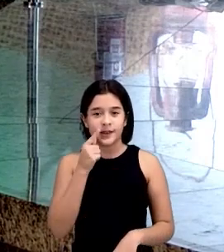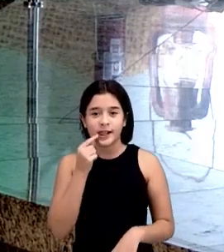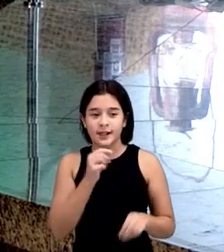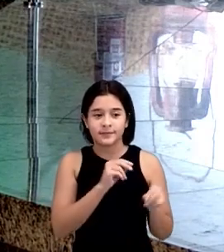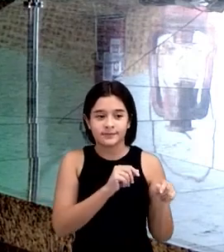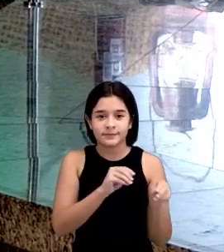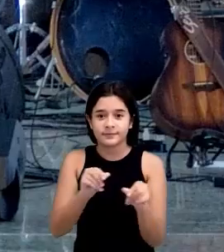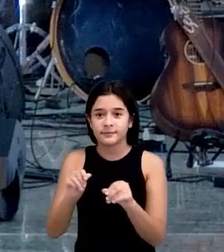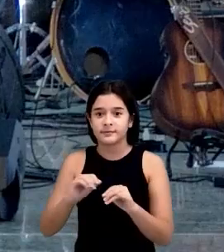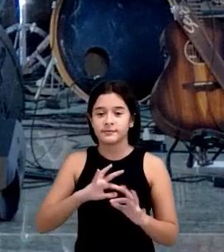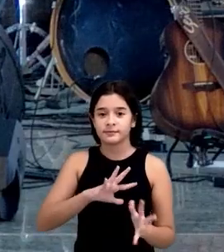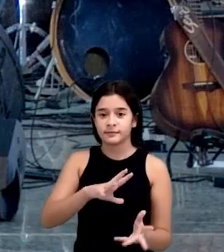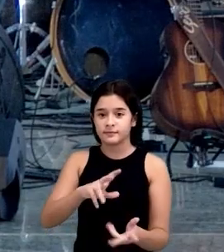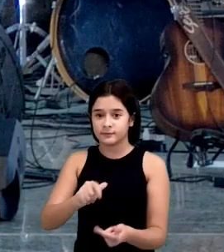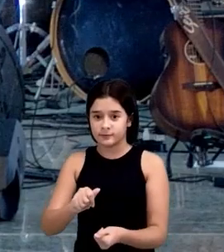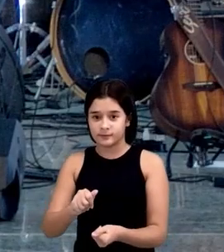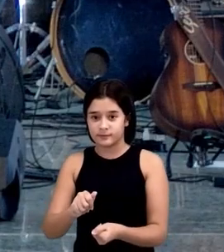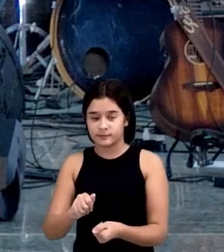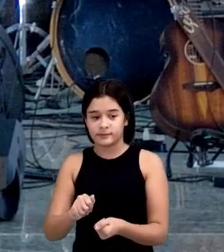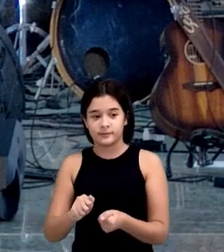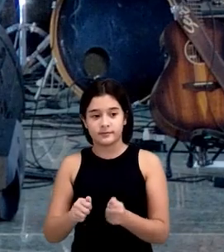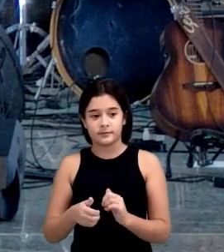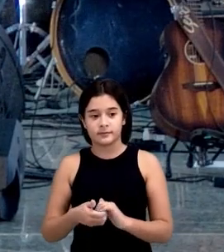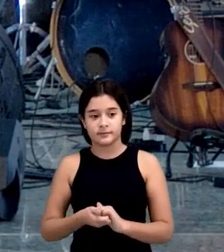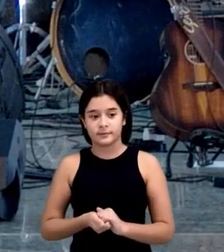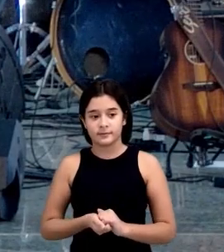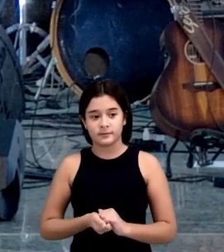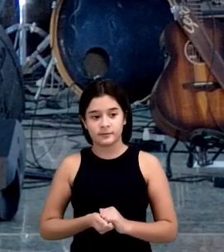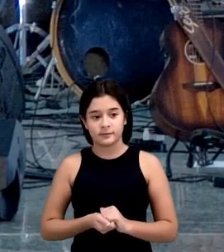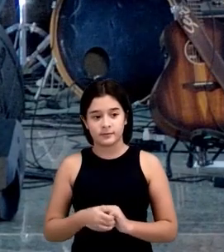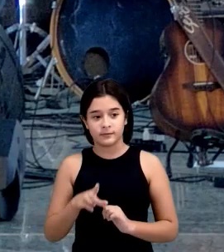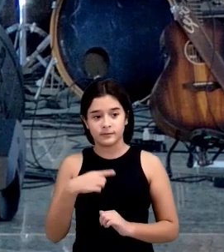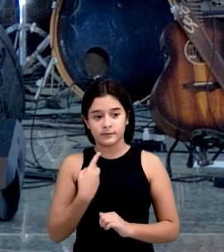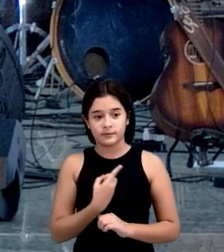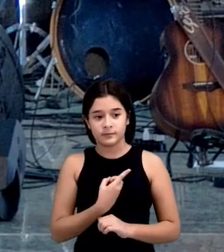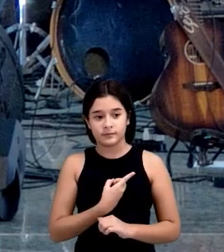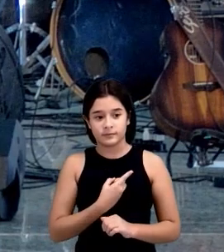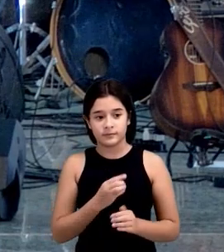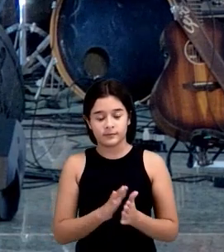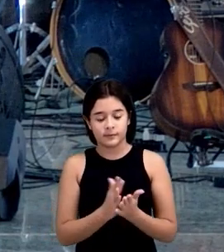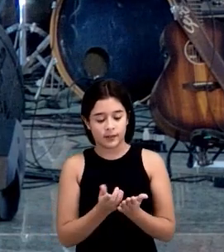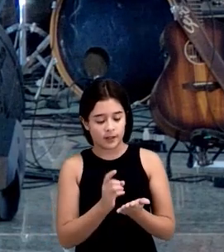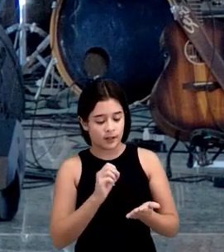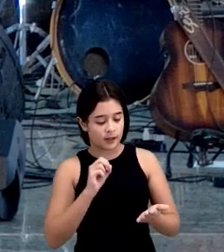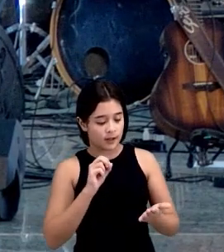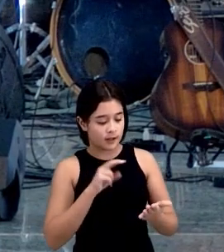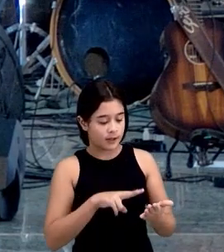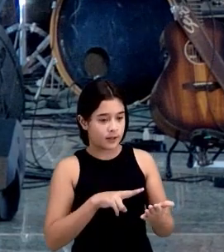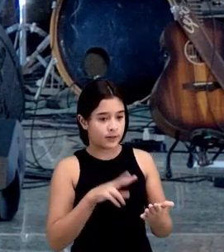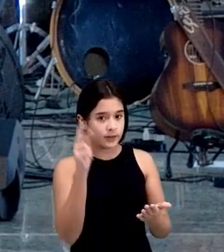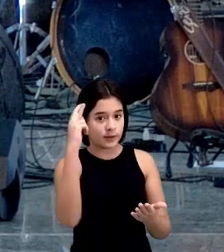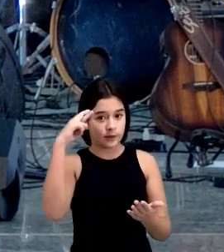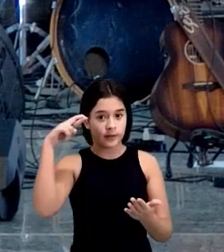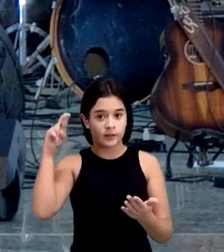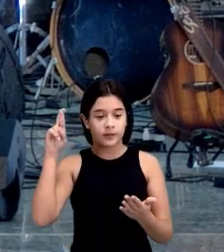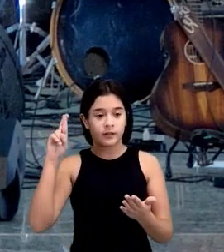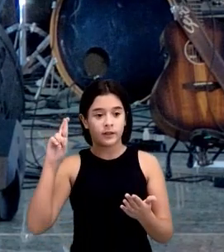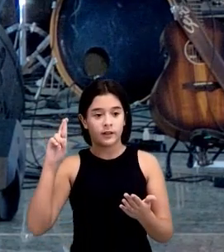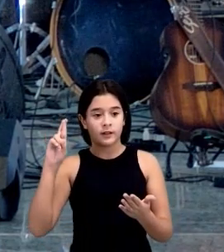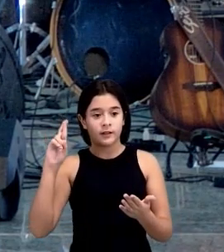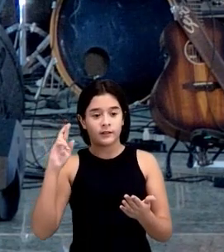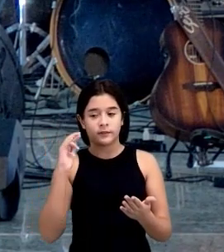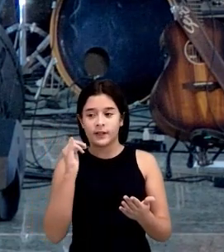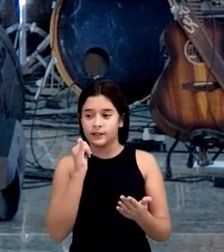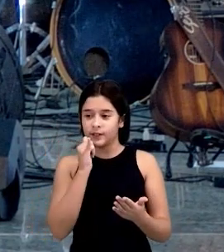Então a gente está vendo que esse primeiro elemento que o Senhor está colocando aqui, é que o Senhor deseja de nós que, como povo de